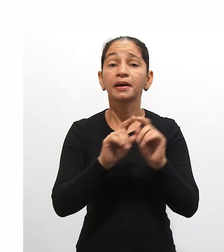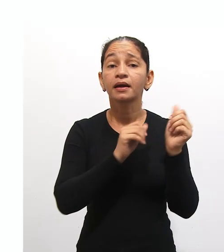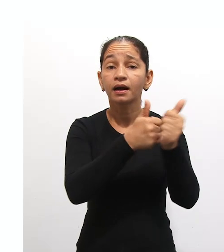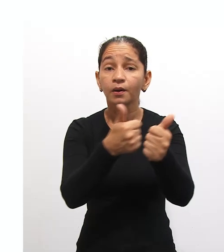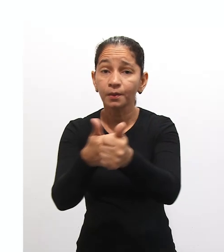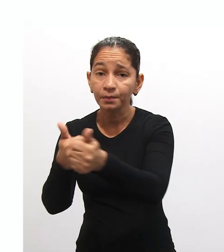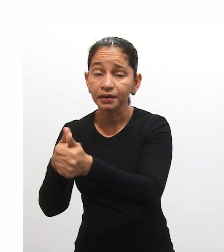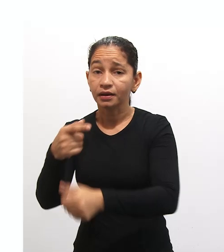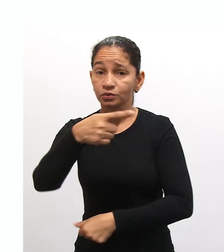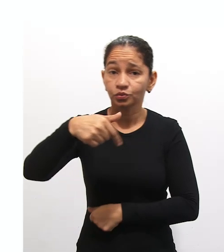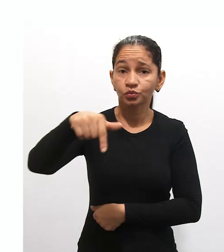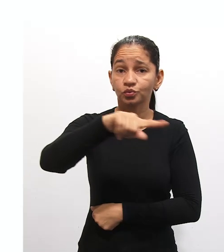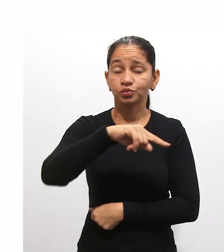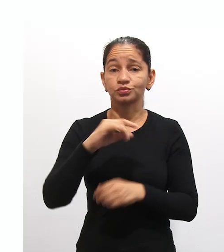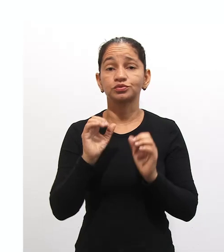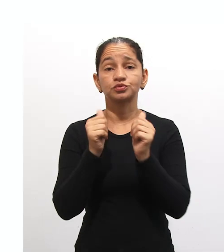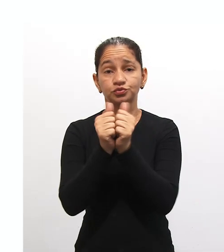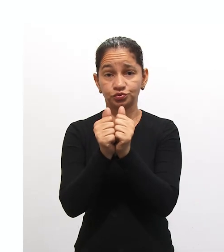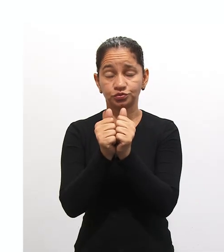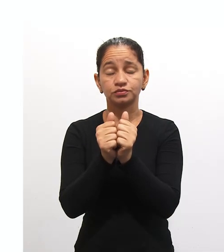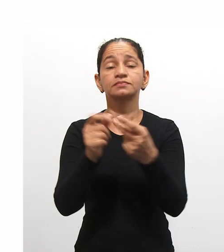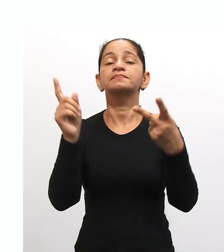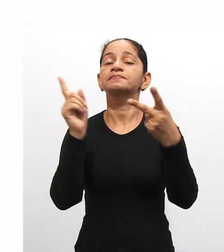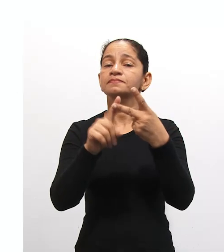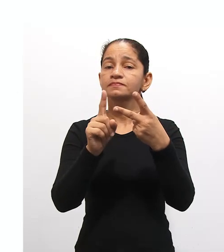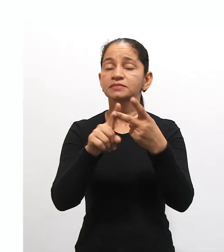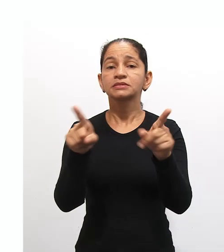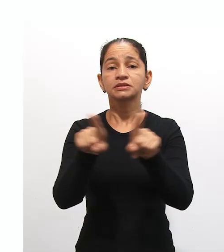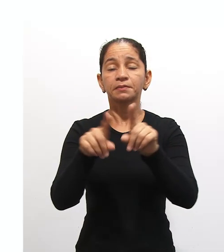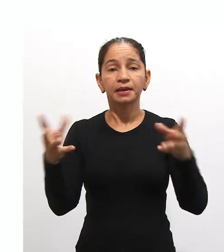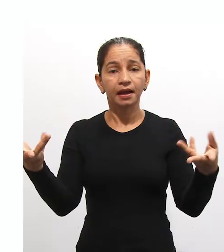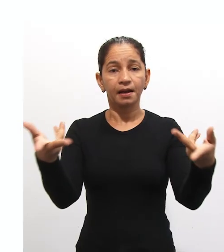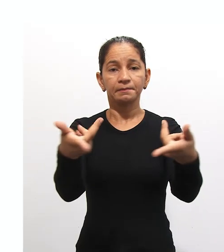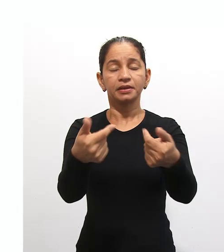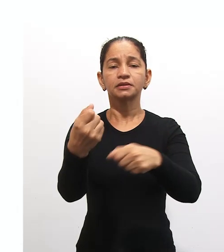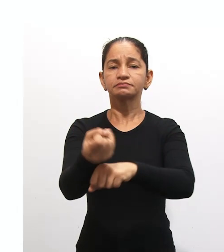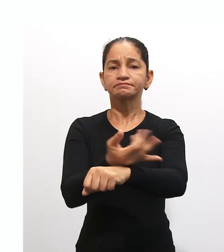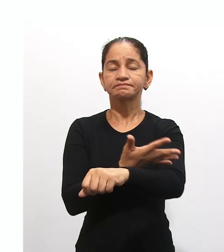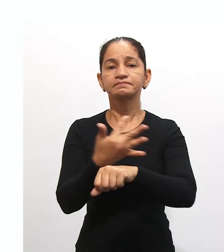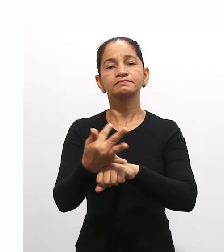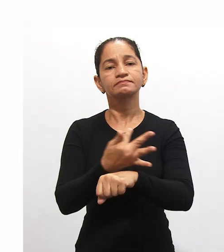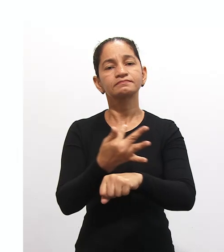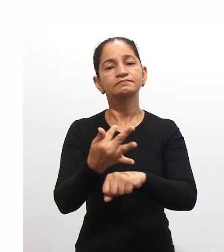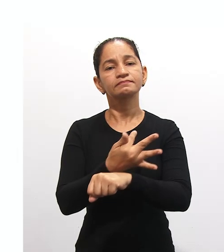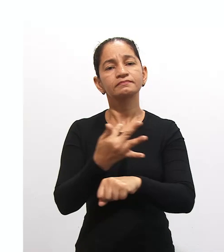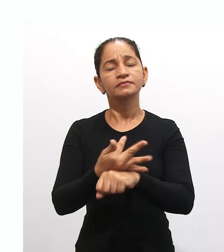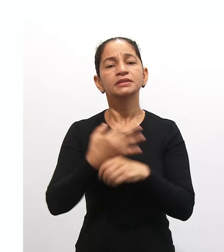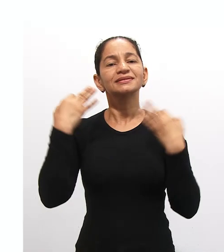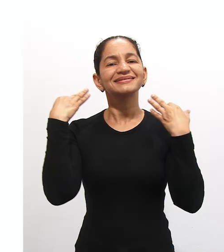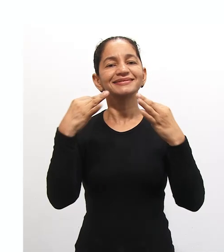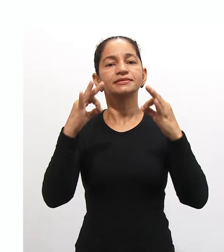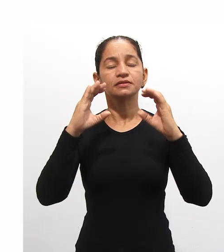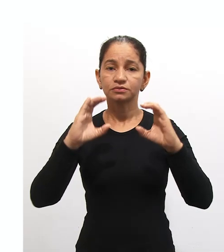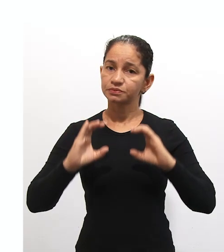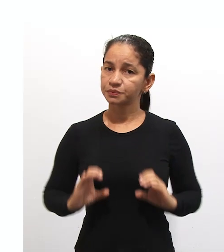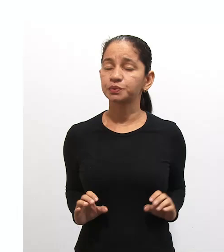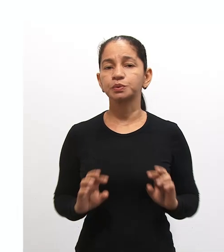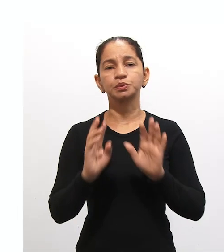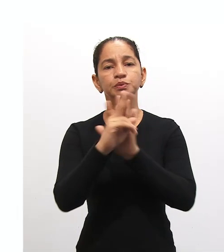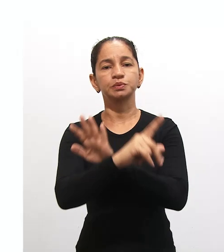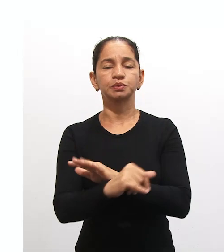estudos. Também deve ter a competência de habilidades emocionais e ética para lidar